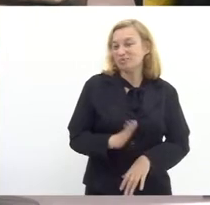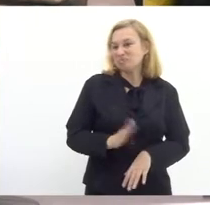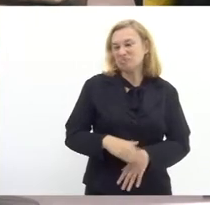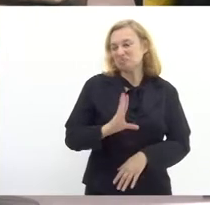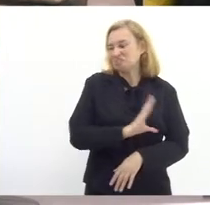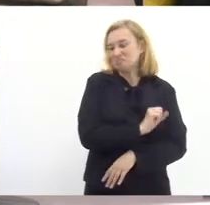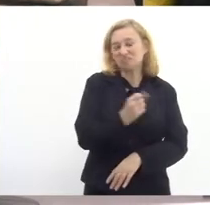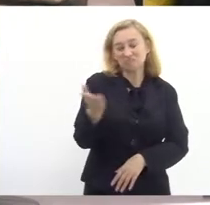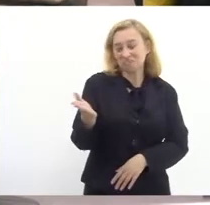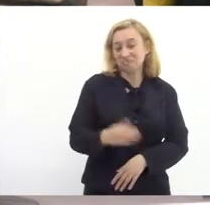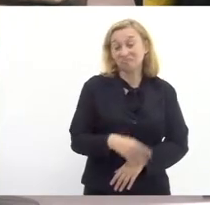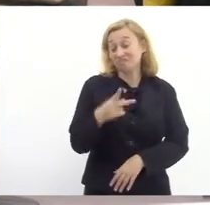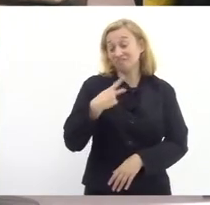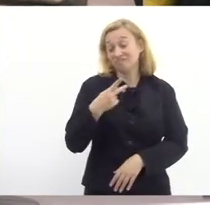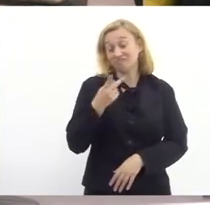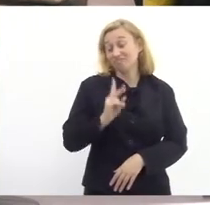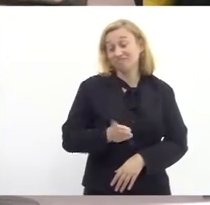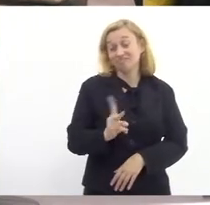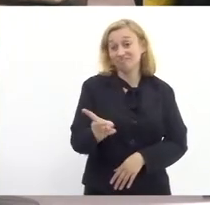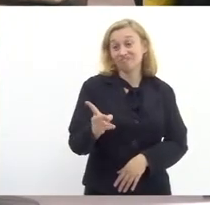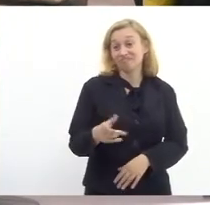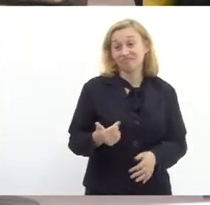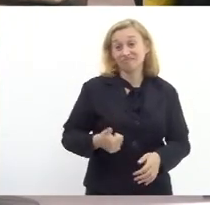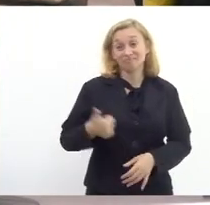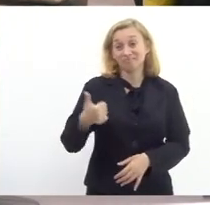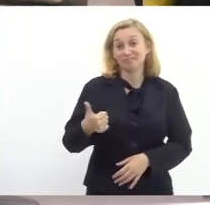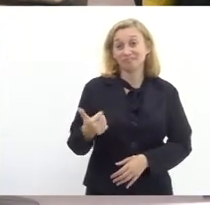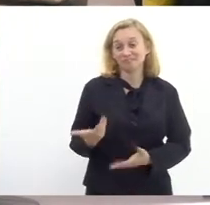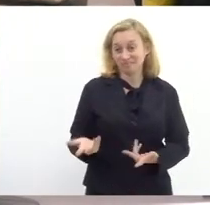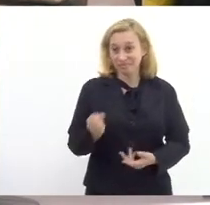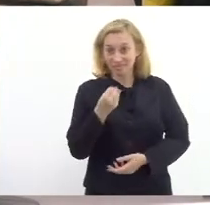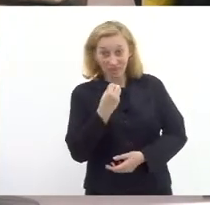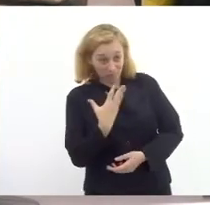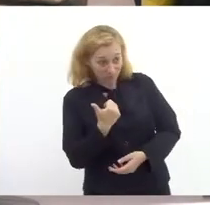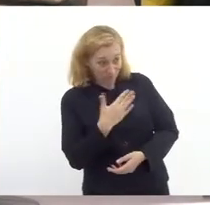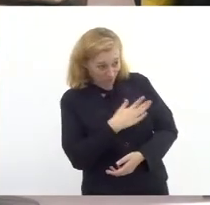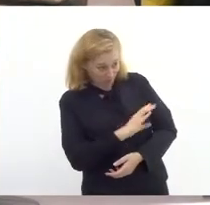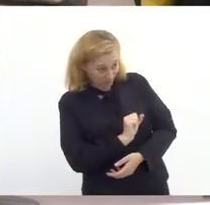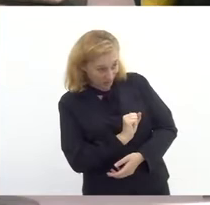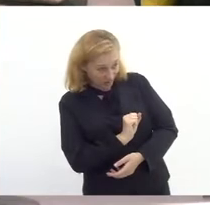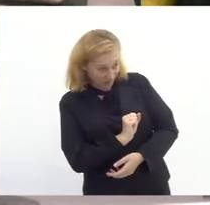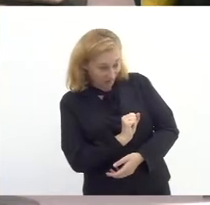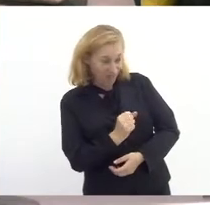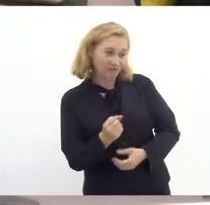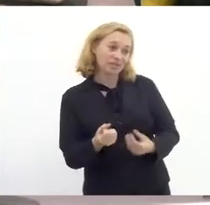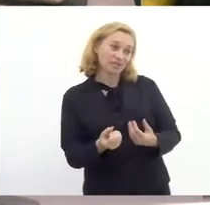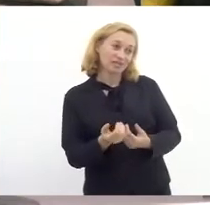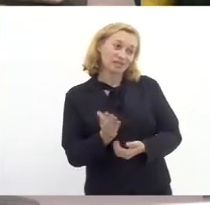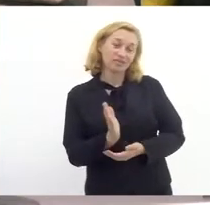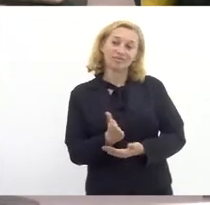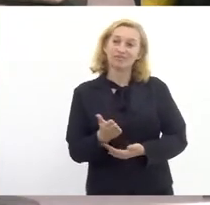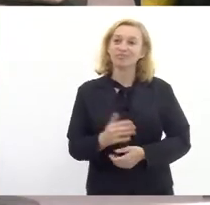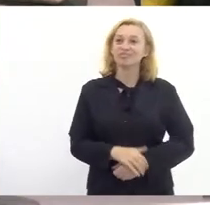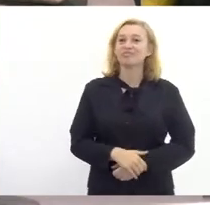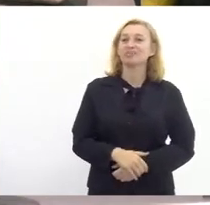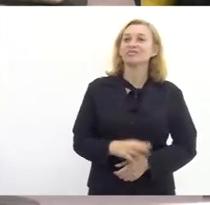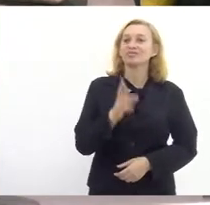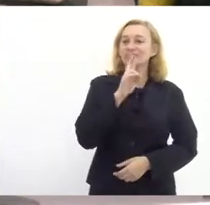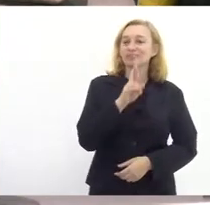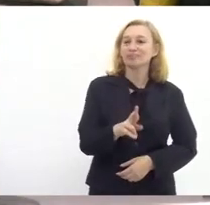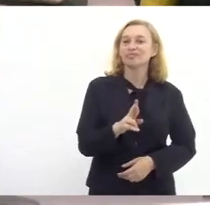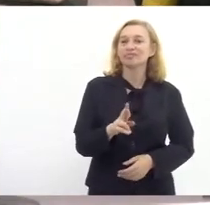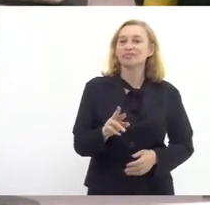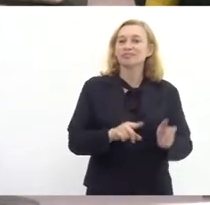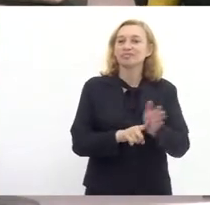vezes o Espaço sempre abre a fala e sempre... Tá bom assim, desse jeito, meu querido? Sabe que você mora no meu coração. Vamos responder a pergunta